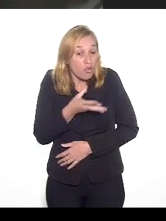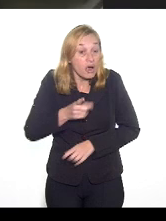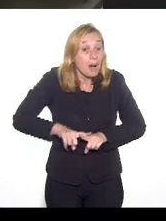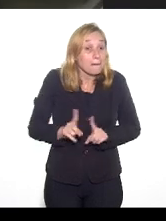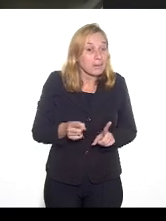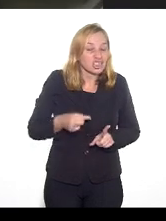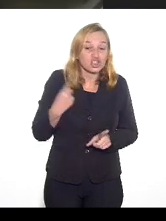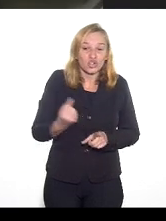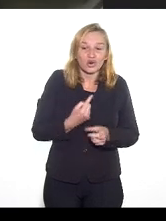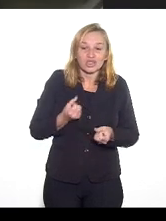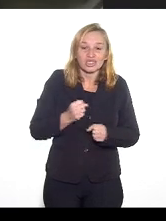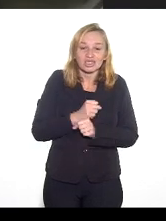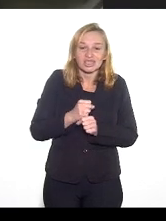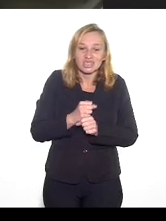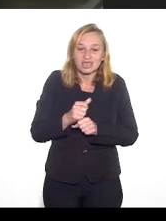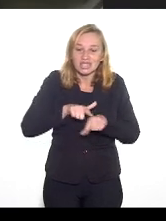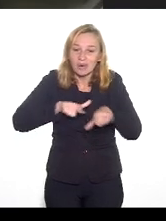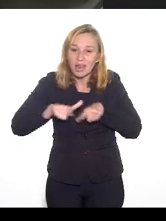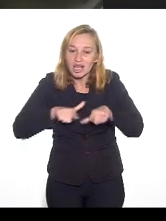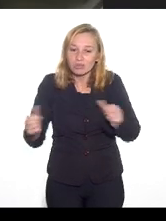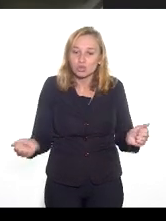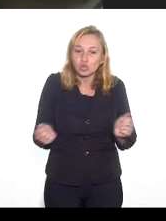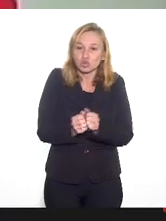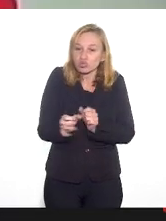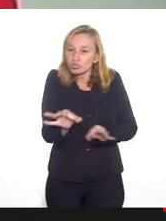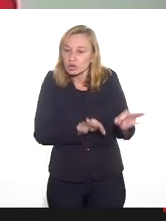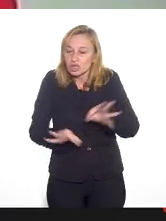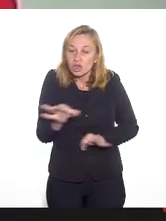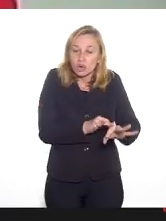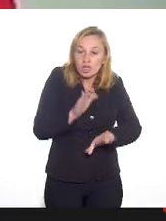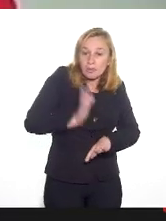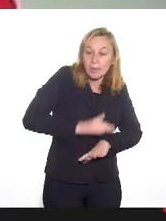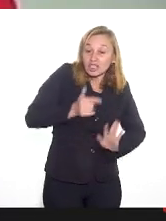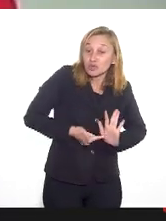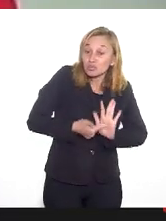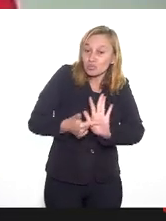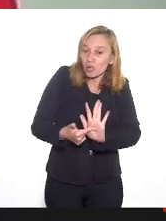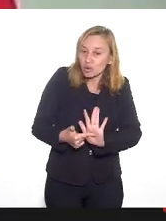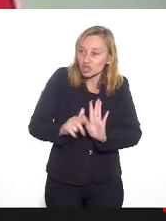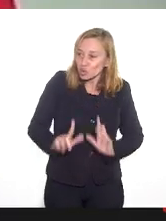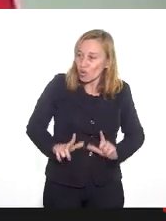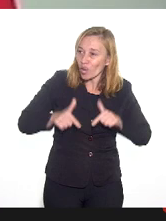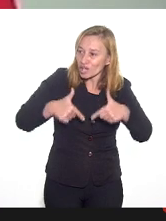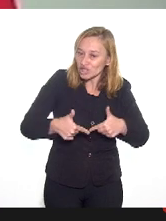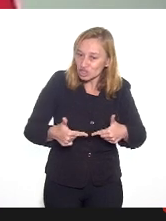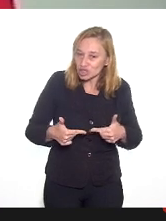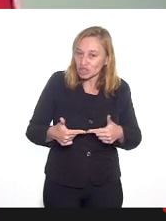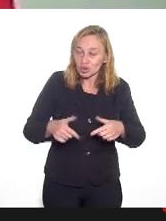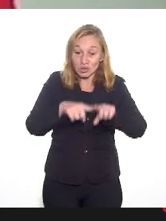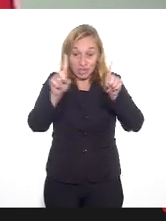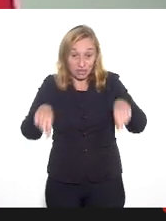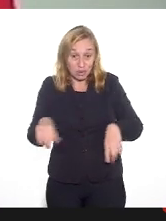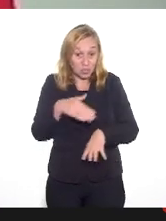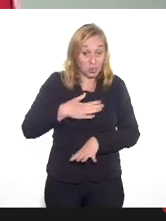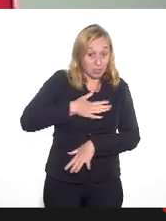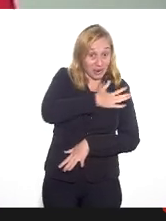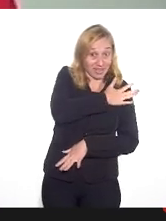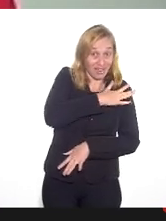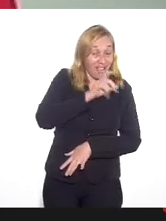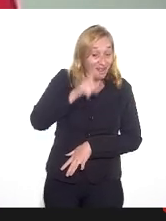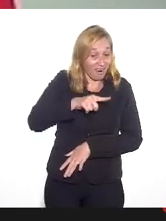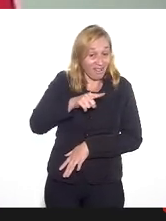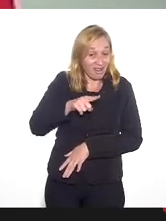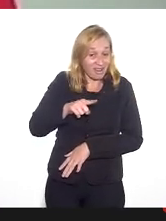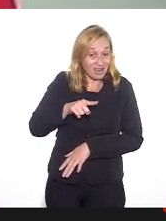nós trabalhamos com planejamento. E o que mais se destaca na atuação dos servidores militares é